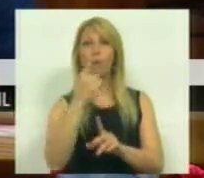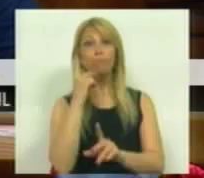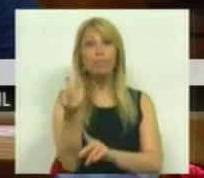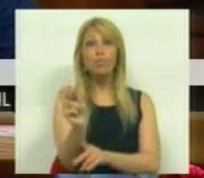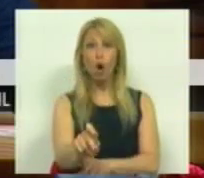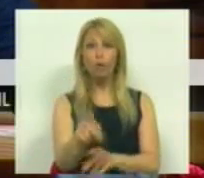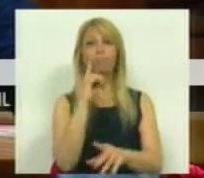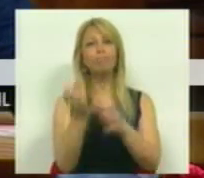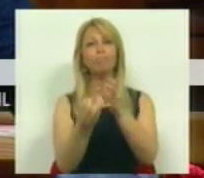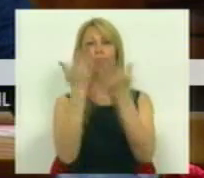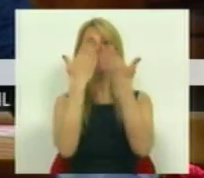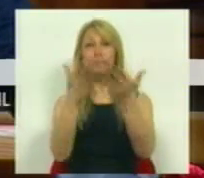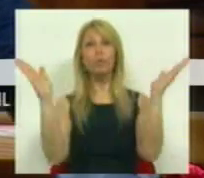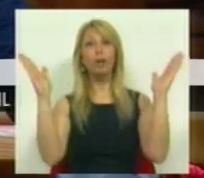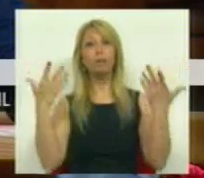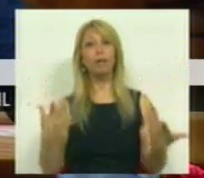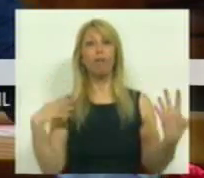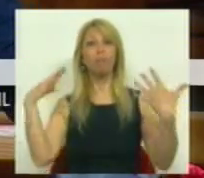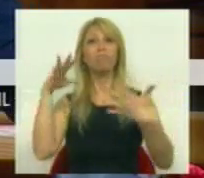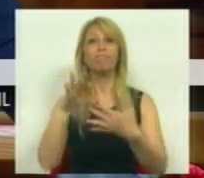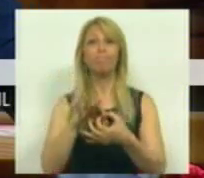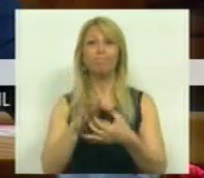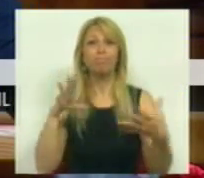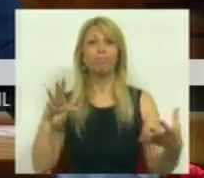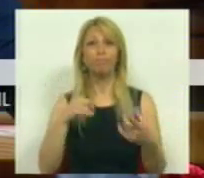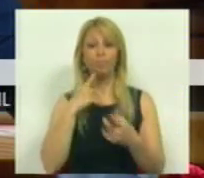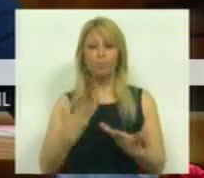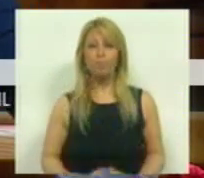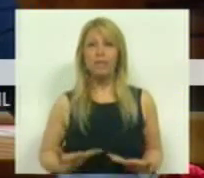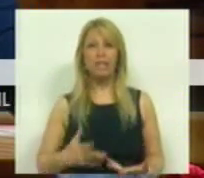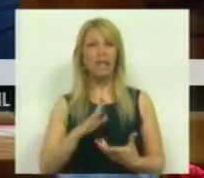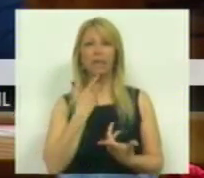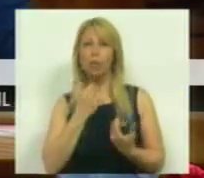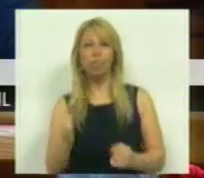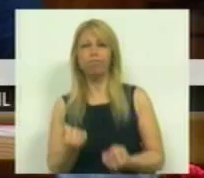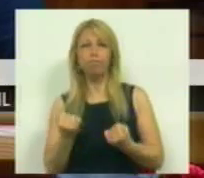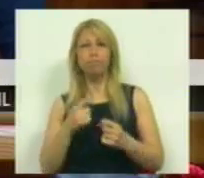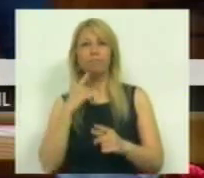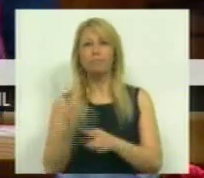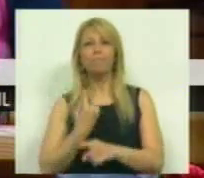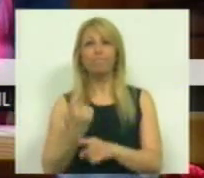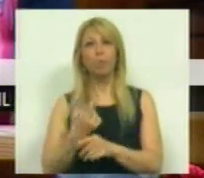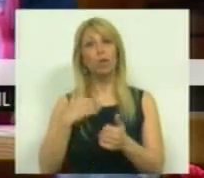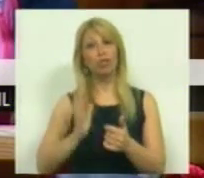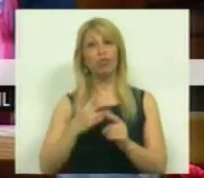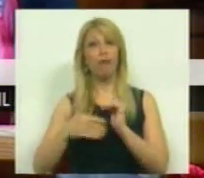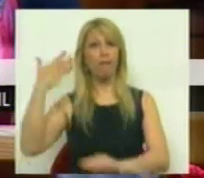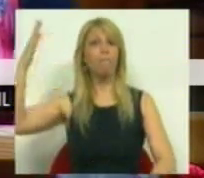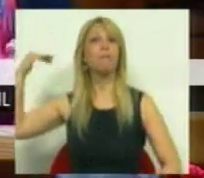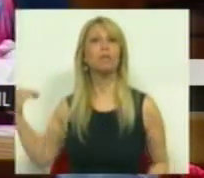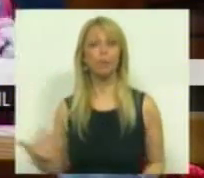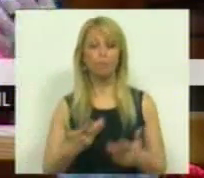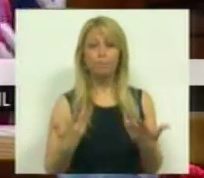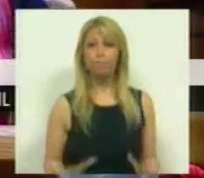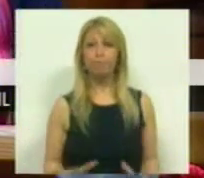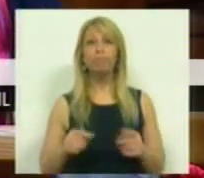democracia interpela o nosso presente e se recusa a fazer parte do que já passou. No preciso momento em que, na